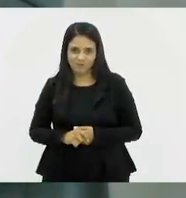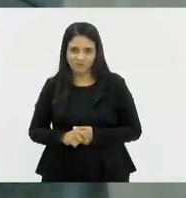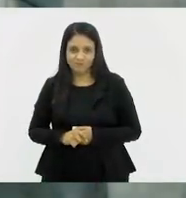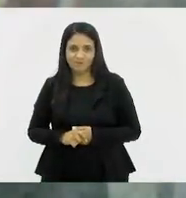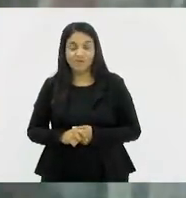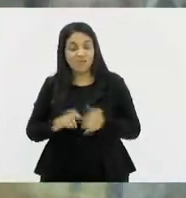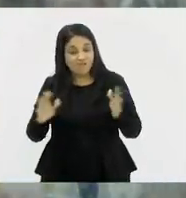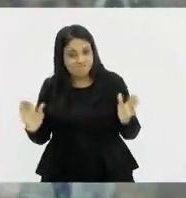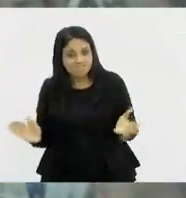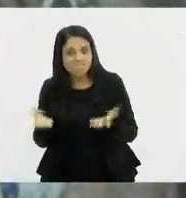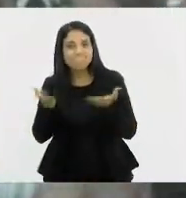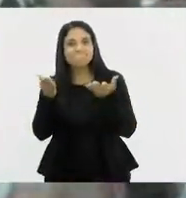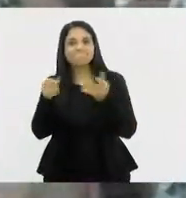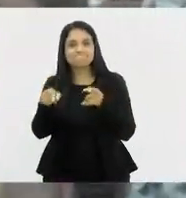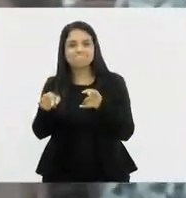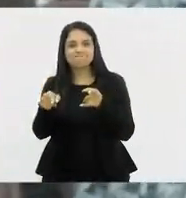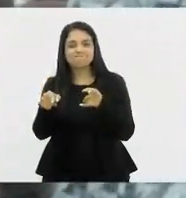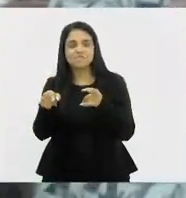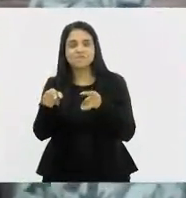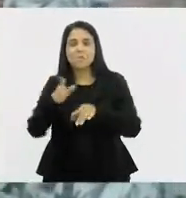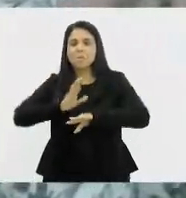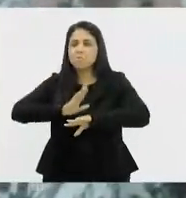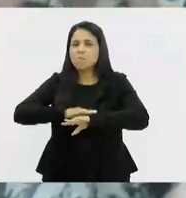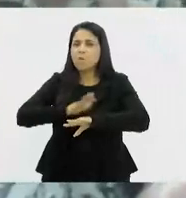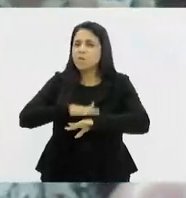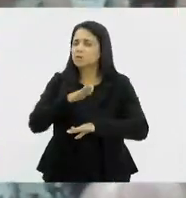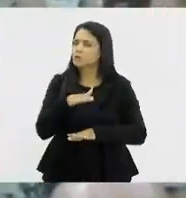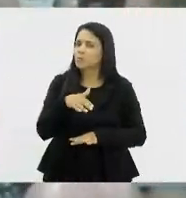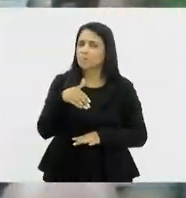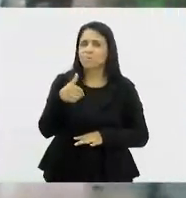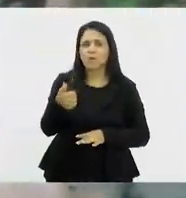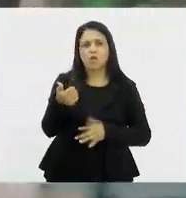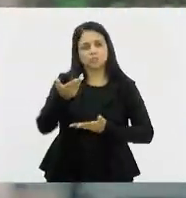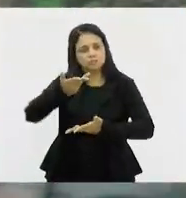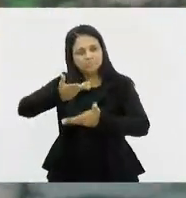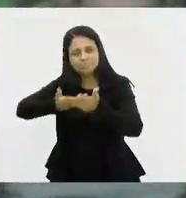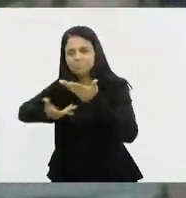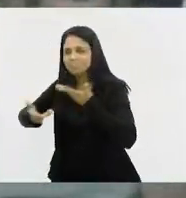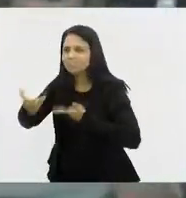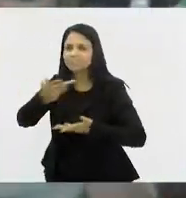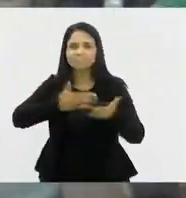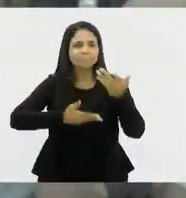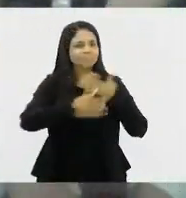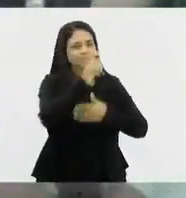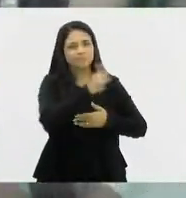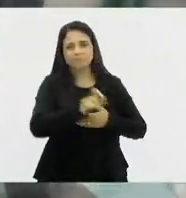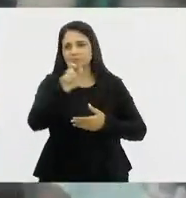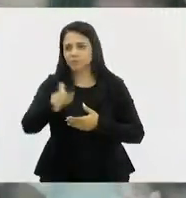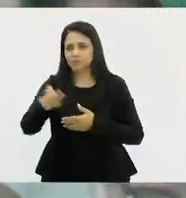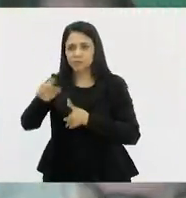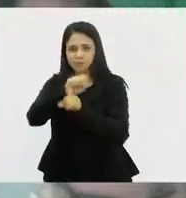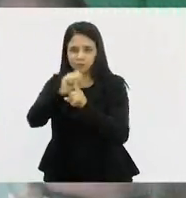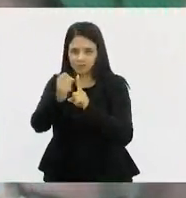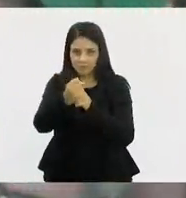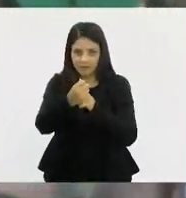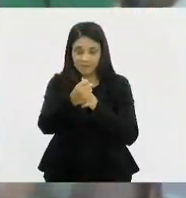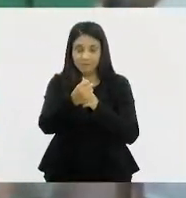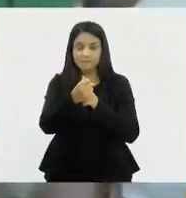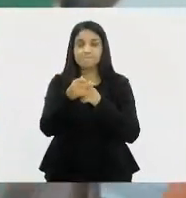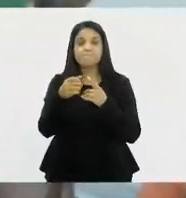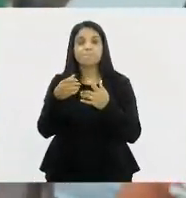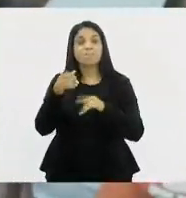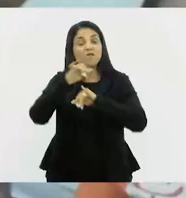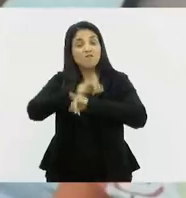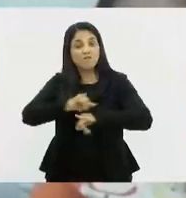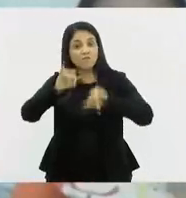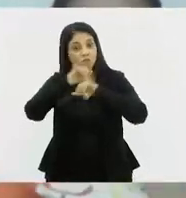produz melhores momentos para a harmonização de todas as pessoas. Produz informação.